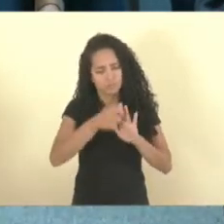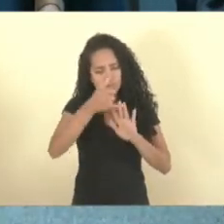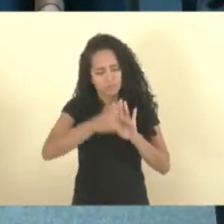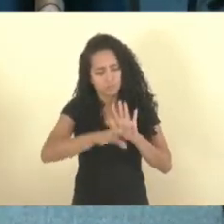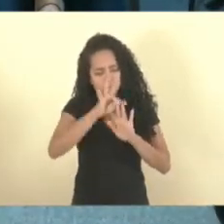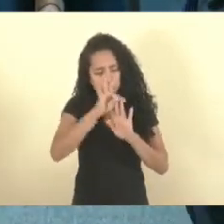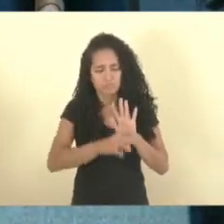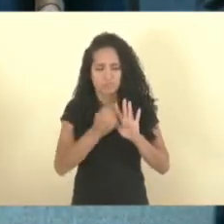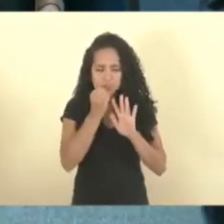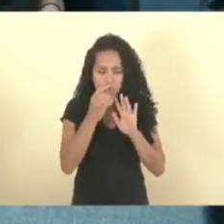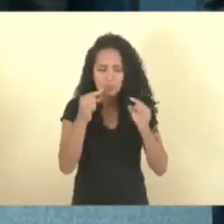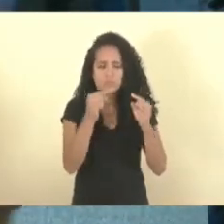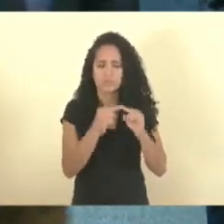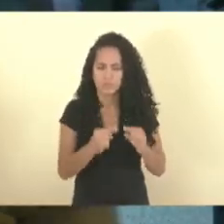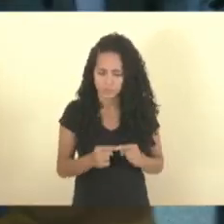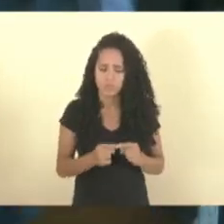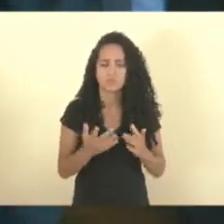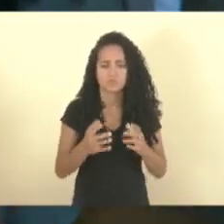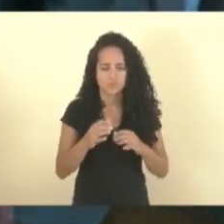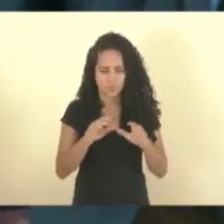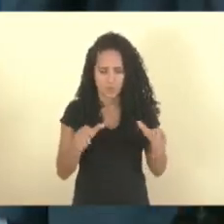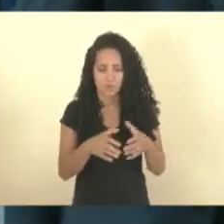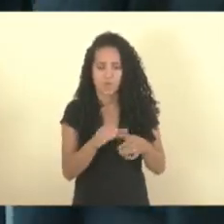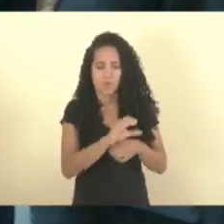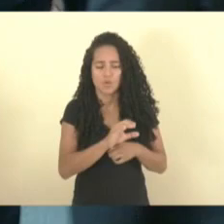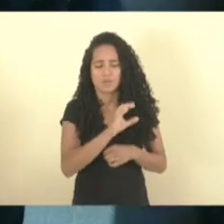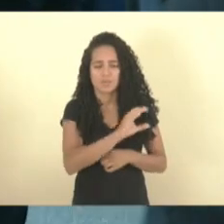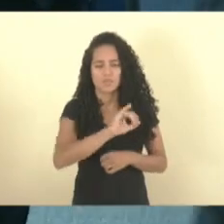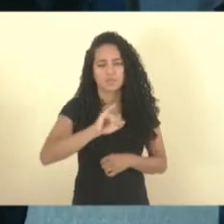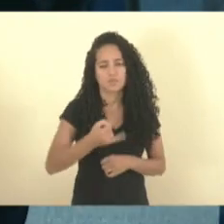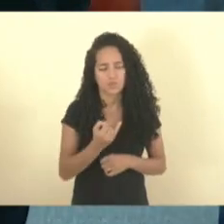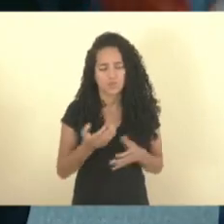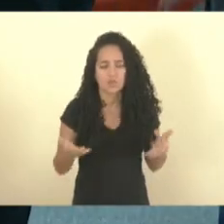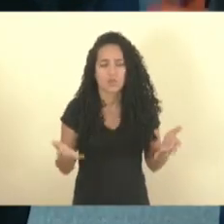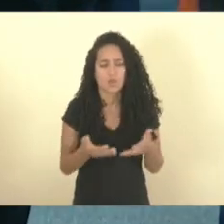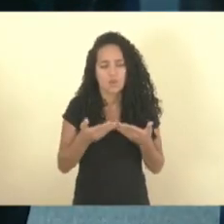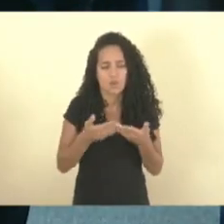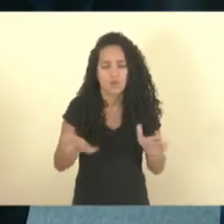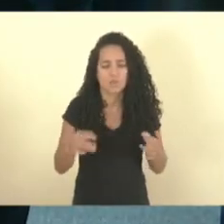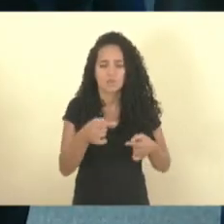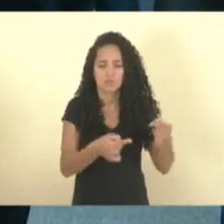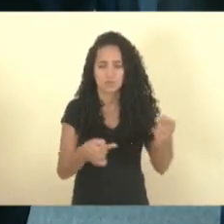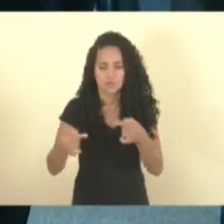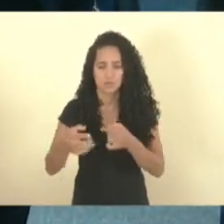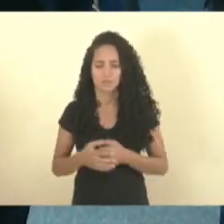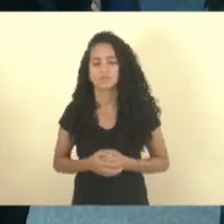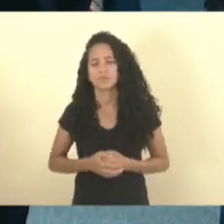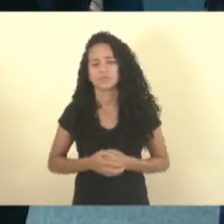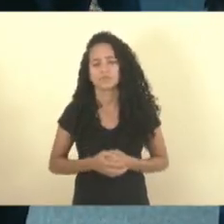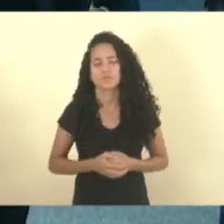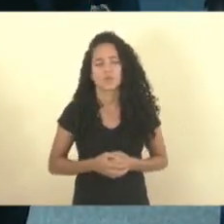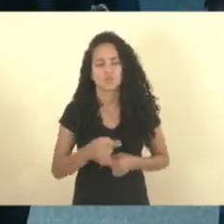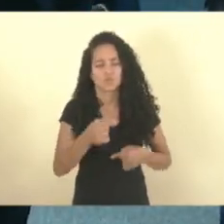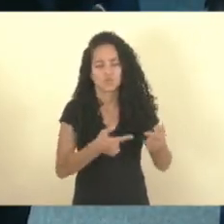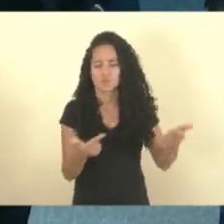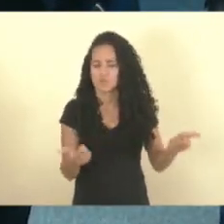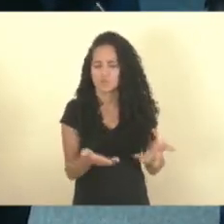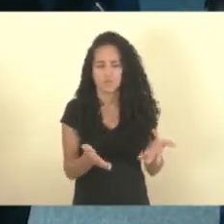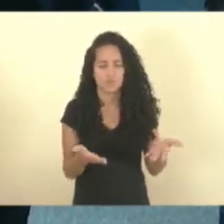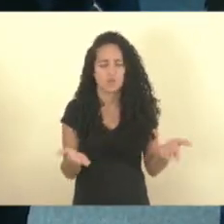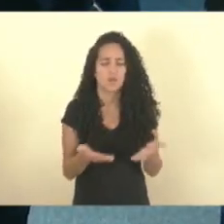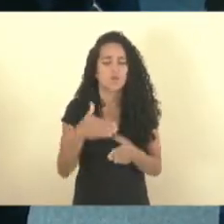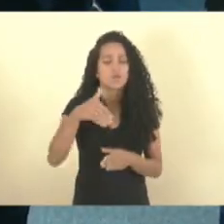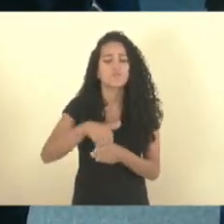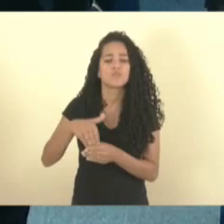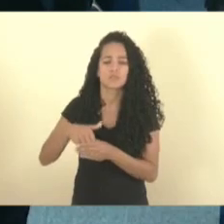jurídica da matéria, presidente, na Comissão de Constituição e Justiça, e coloco a matéria em discussão. Não tendo que discutir a